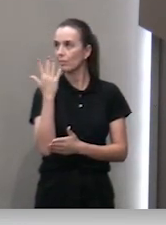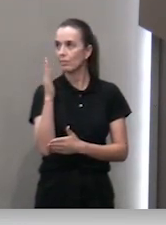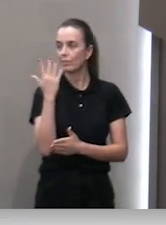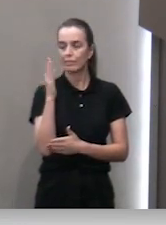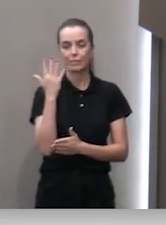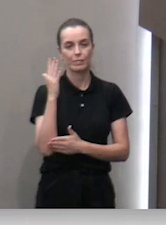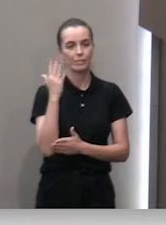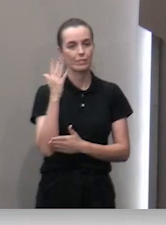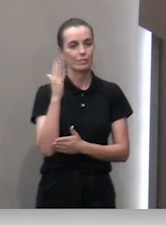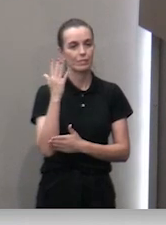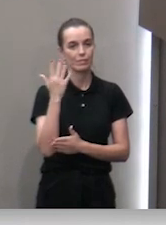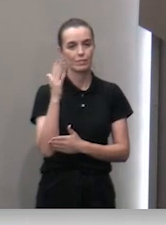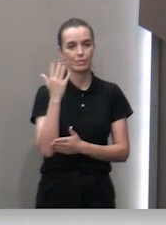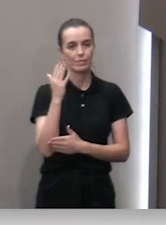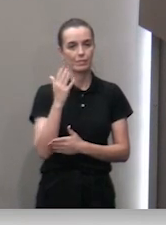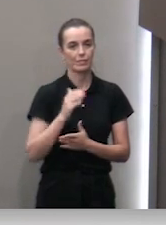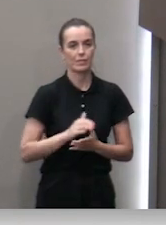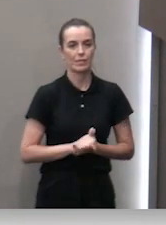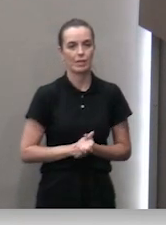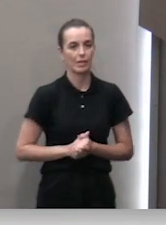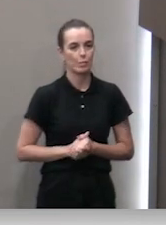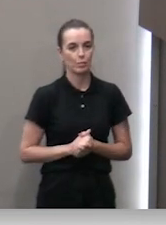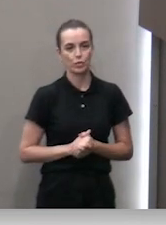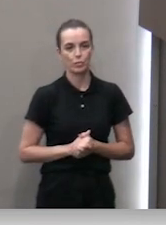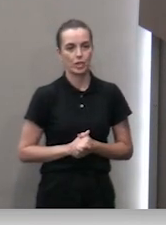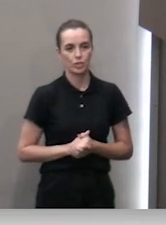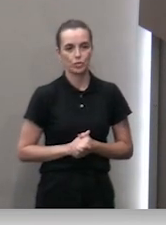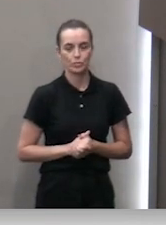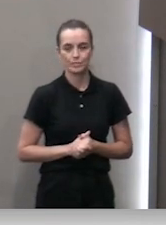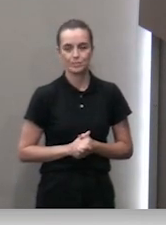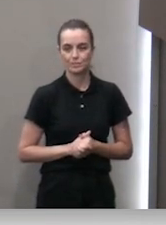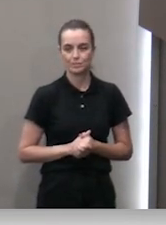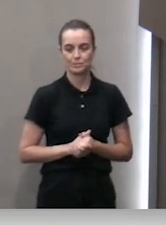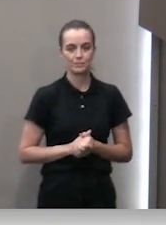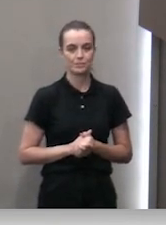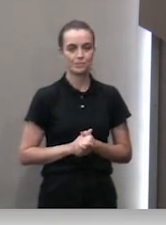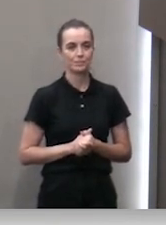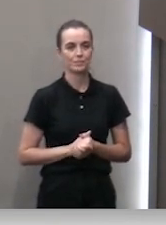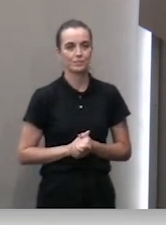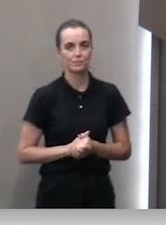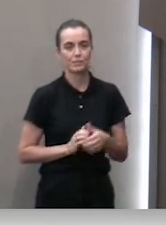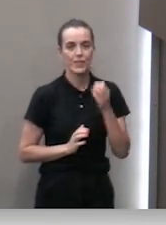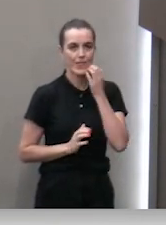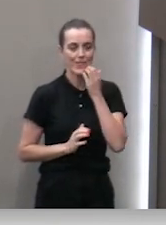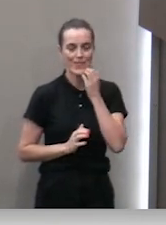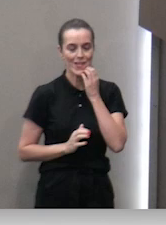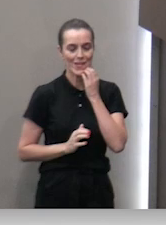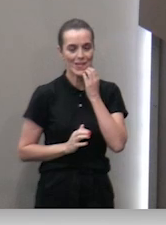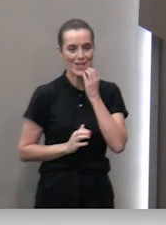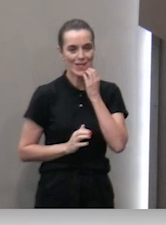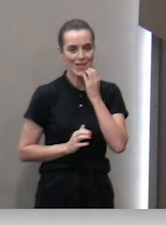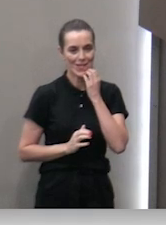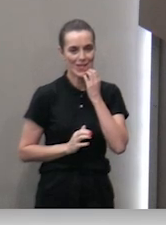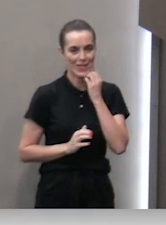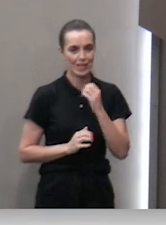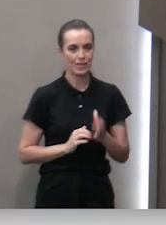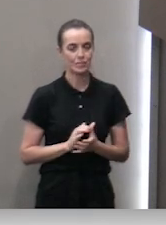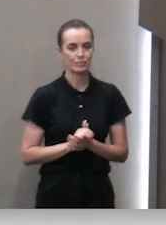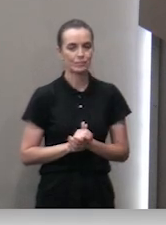Um órgão de extrema importância. Pois bem, pessoal, coube a mim fazer esta